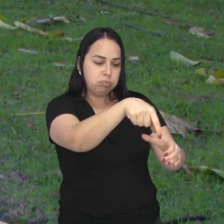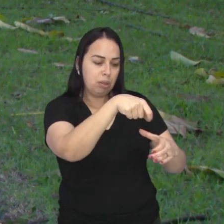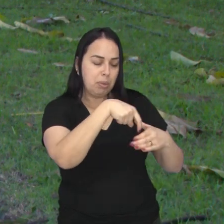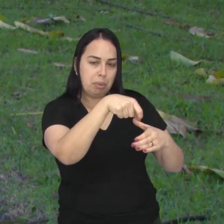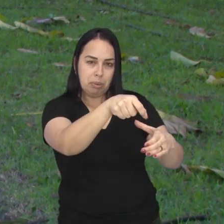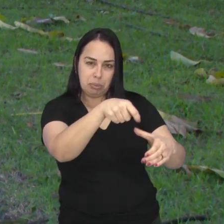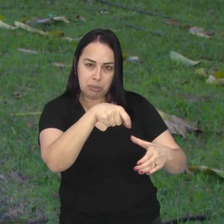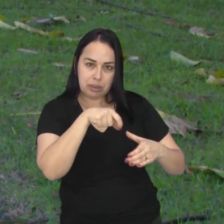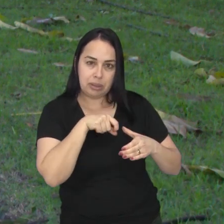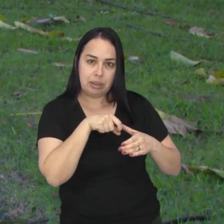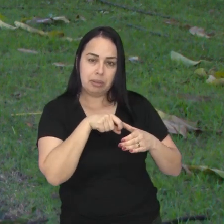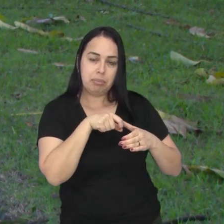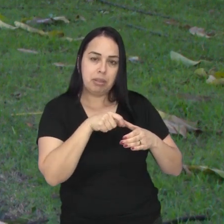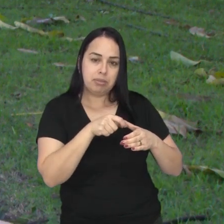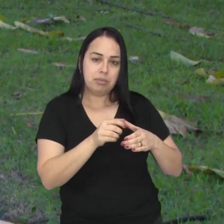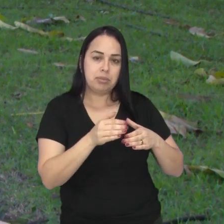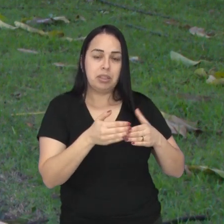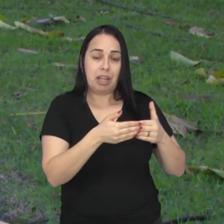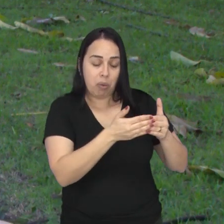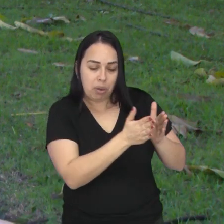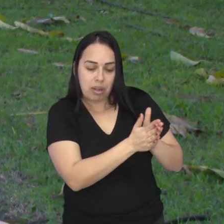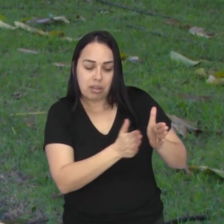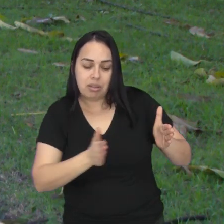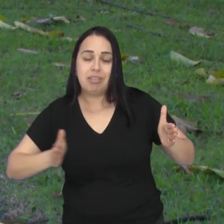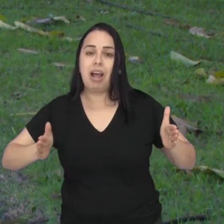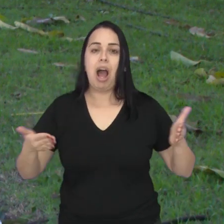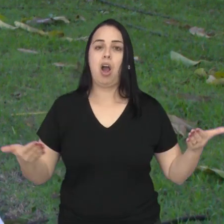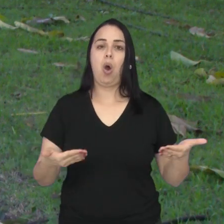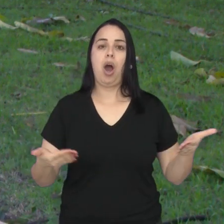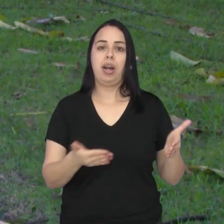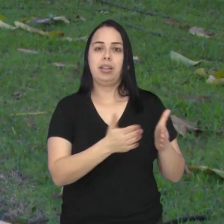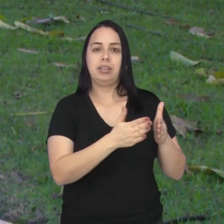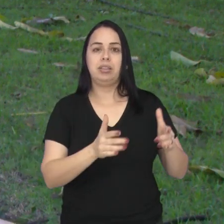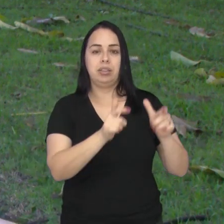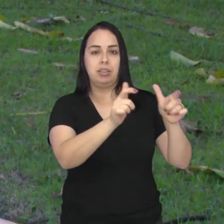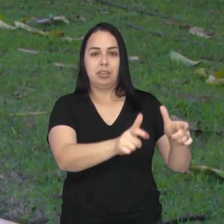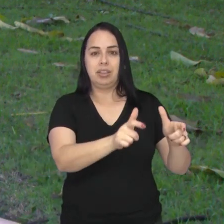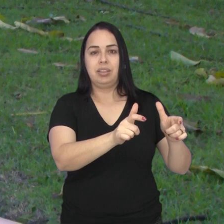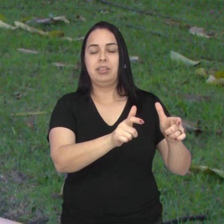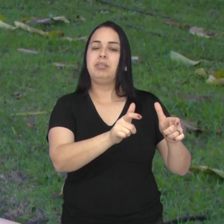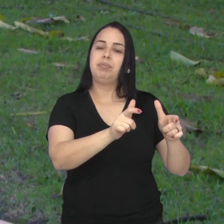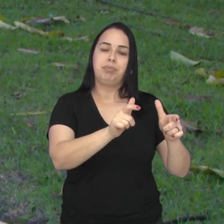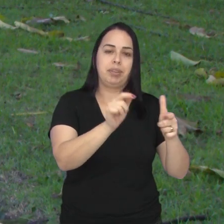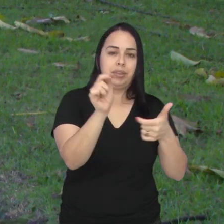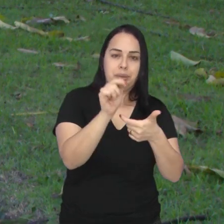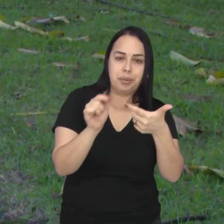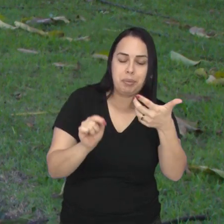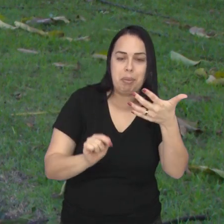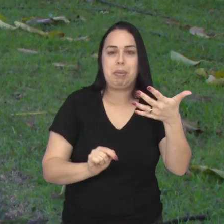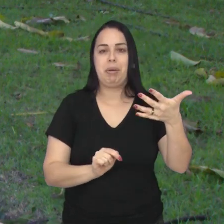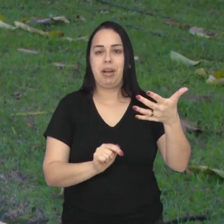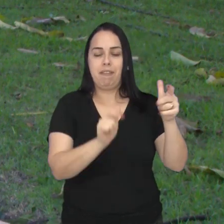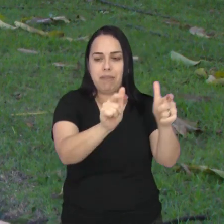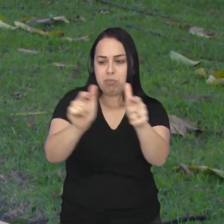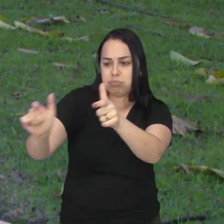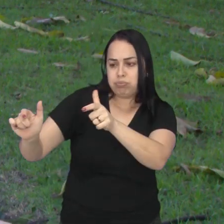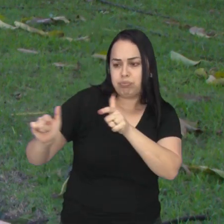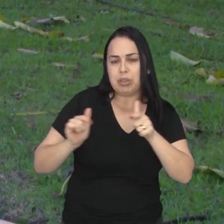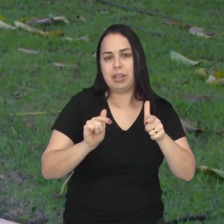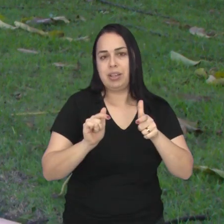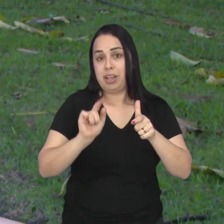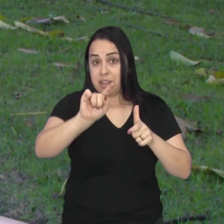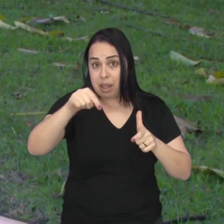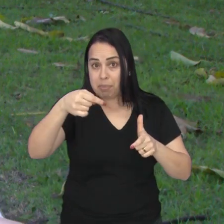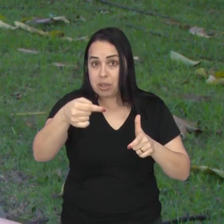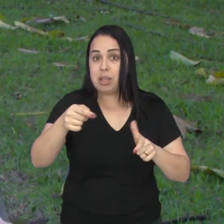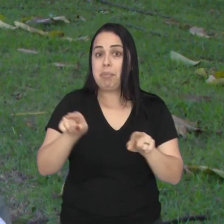5 mil mudas de árvores para serem implantadas. Está ocorrendo agora, nesse momento, nos bairros do Jardim Alvorada, Chácaras